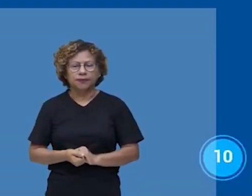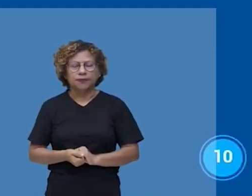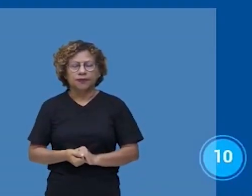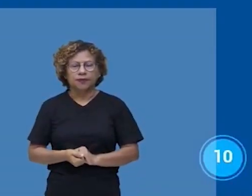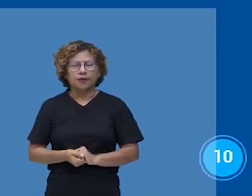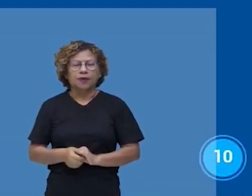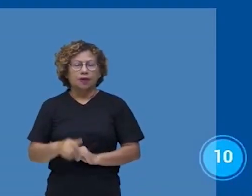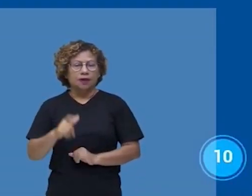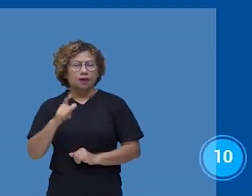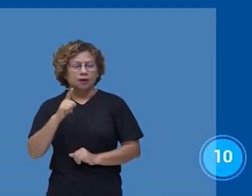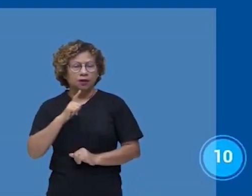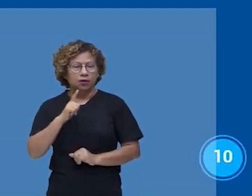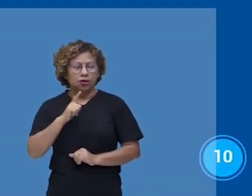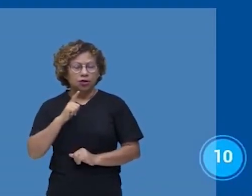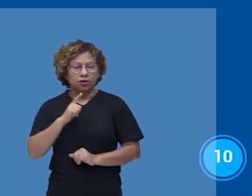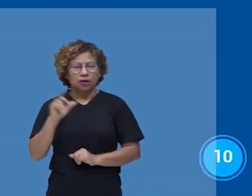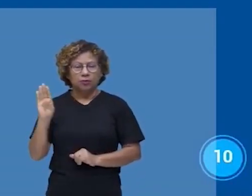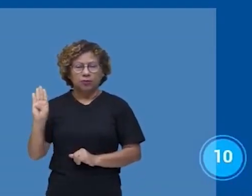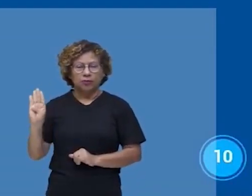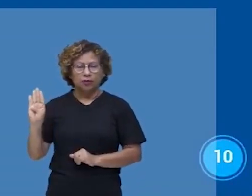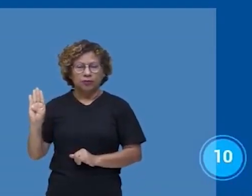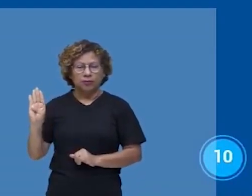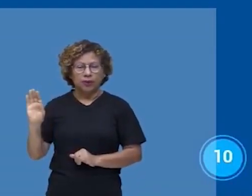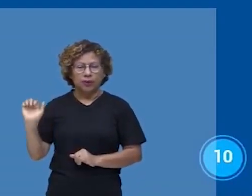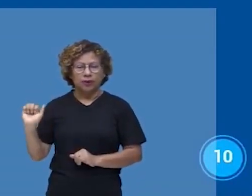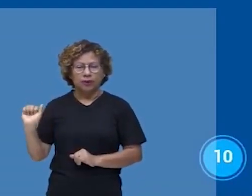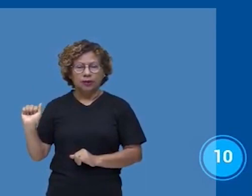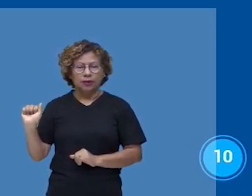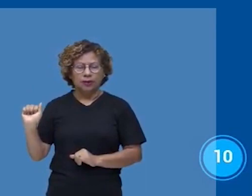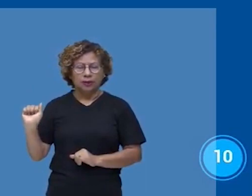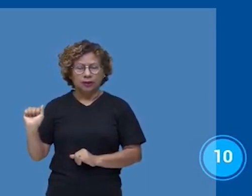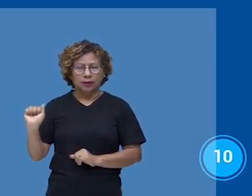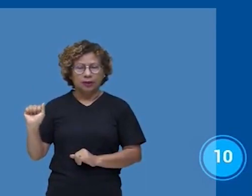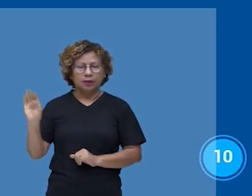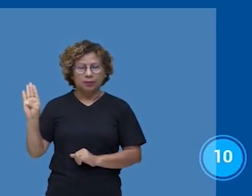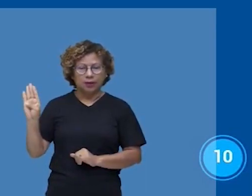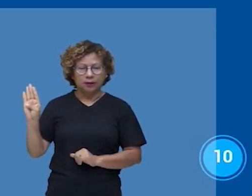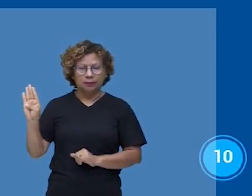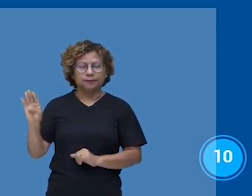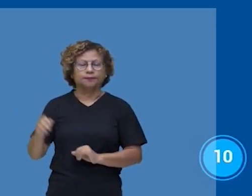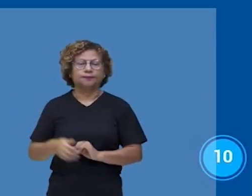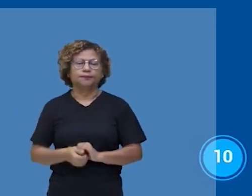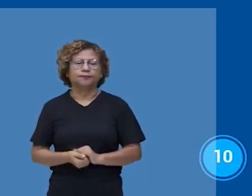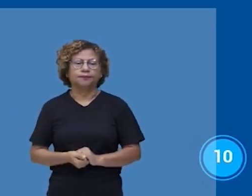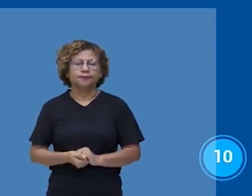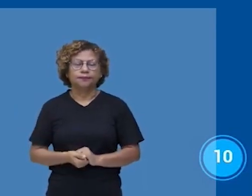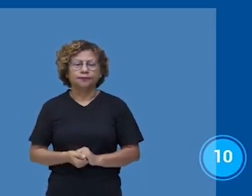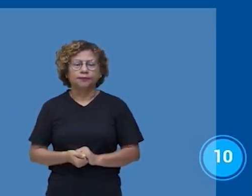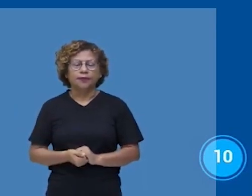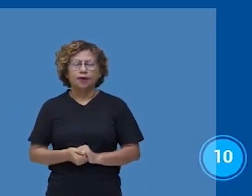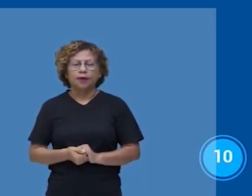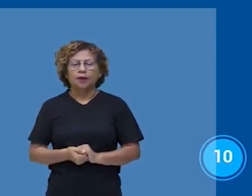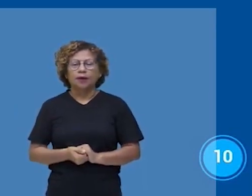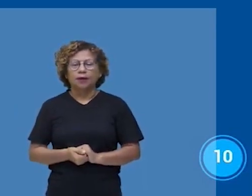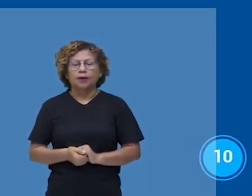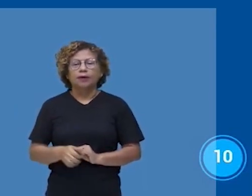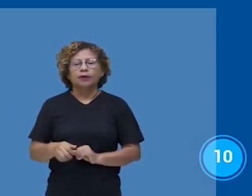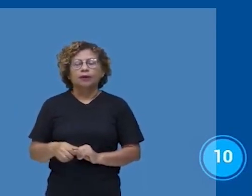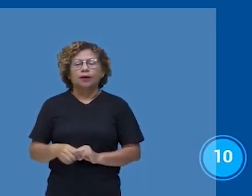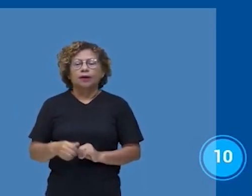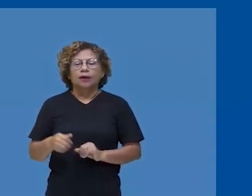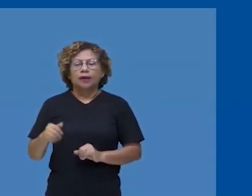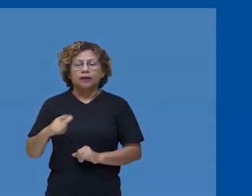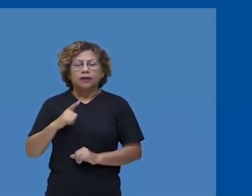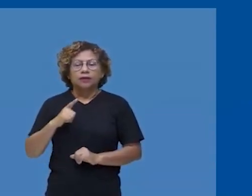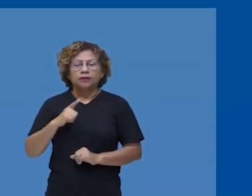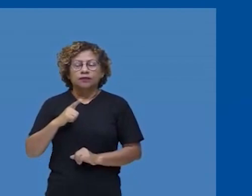aqui dois exercícios, A e B. E aí, para cada um desses elementos, nós chamamos